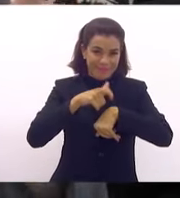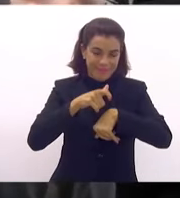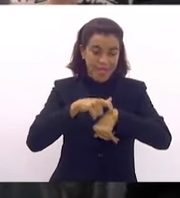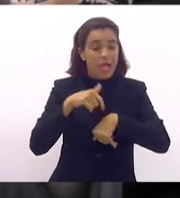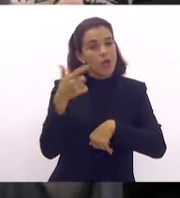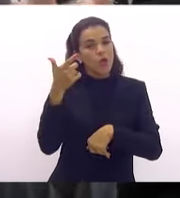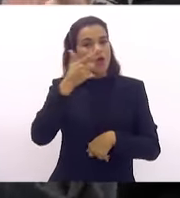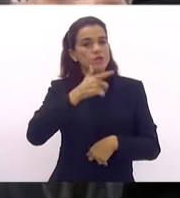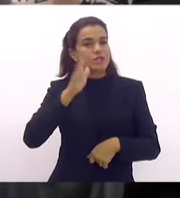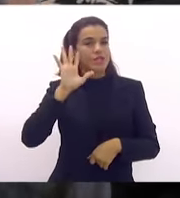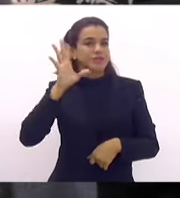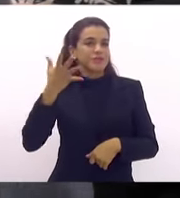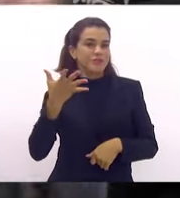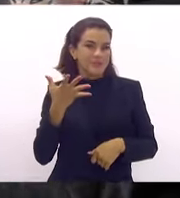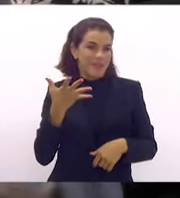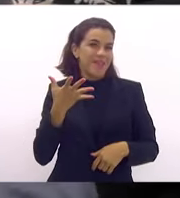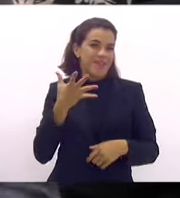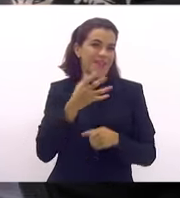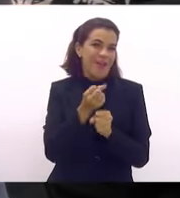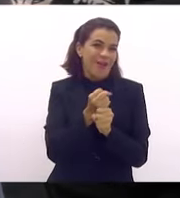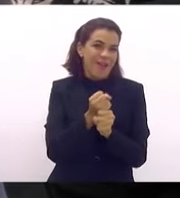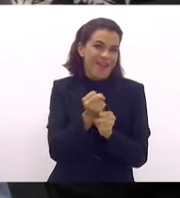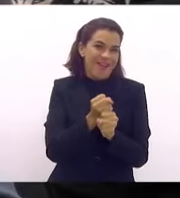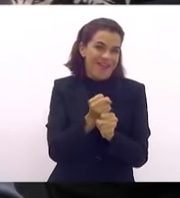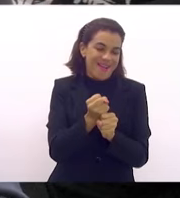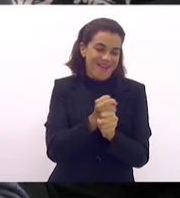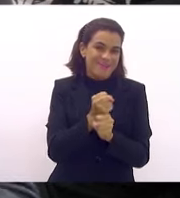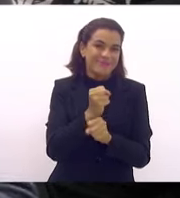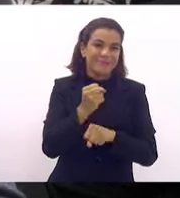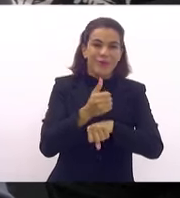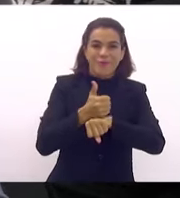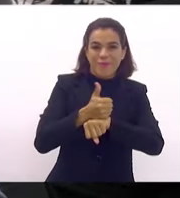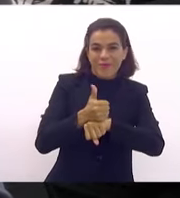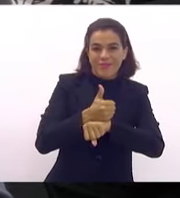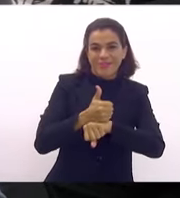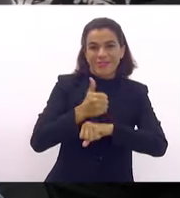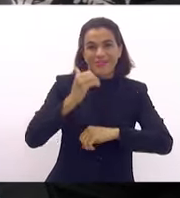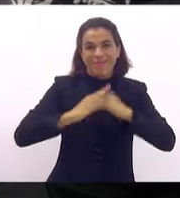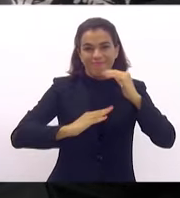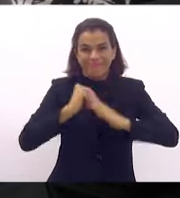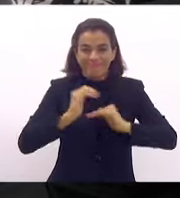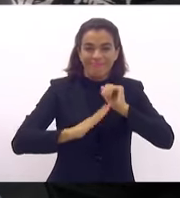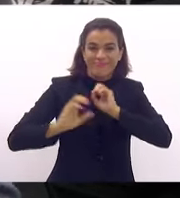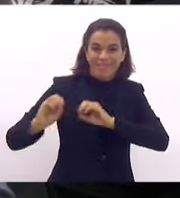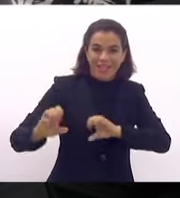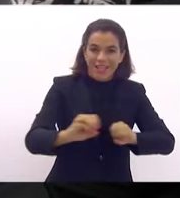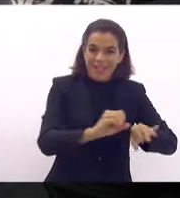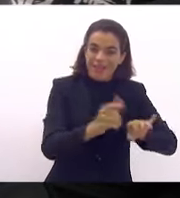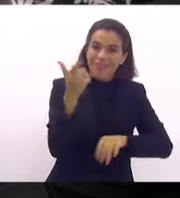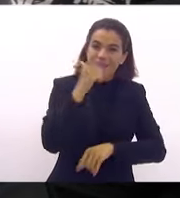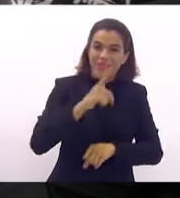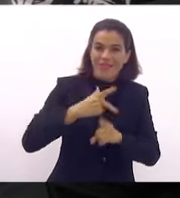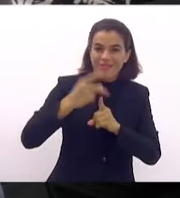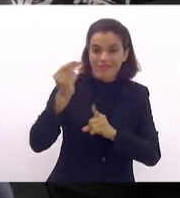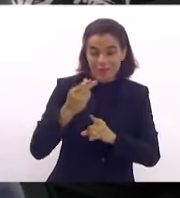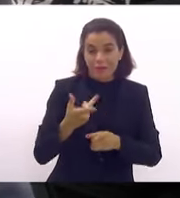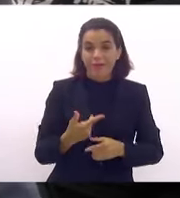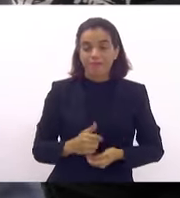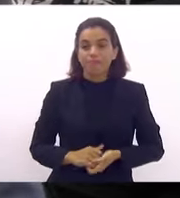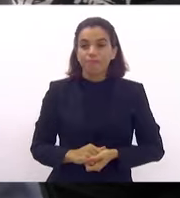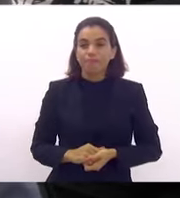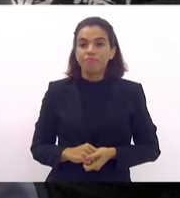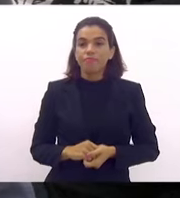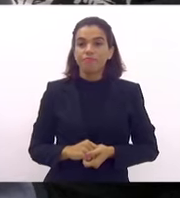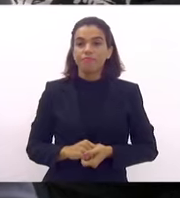consegue fechar o ano com essa vitória, que é os profissionais de educação terem uma valorização, né, nesse ano 2023, que foi tão difícil.